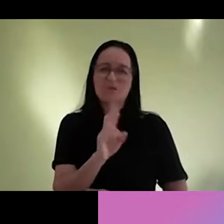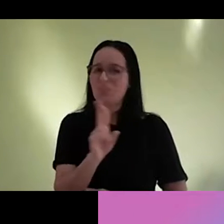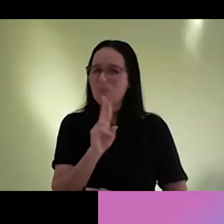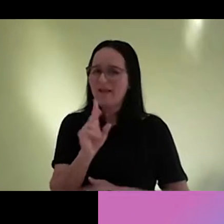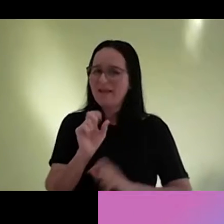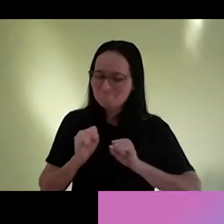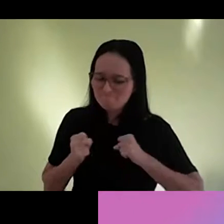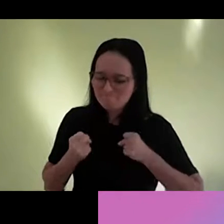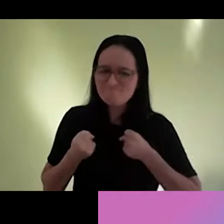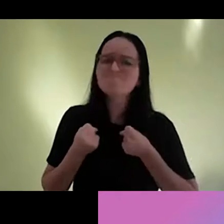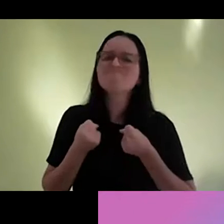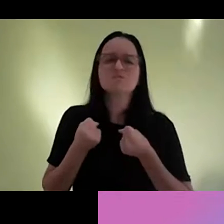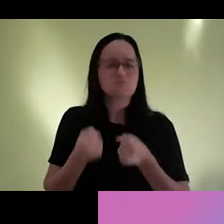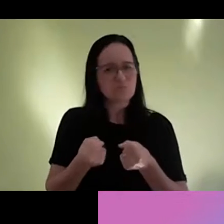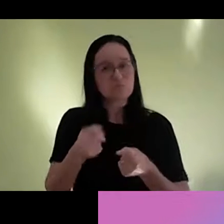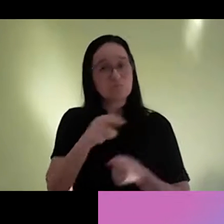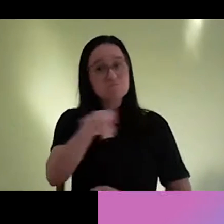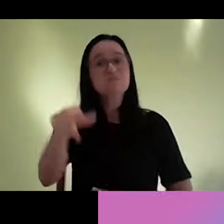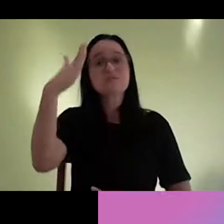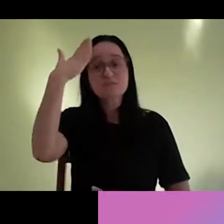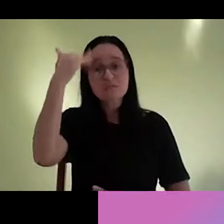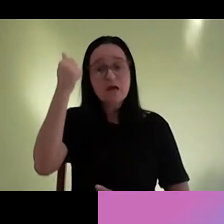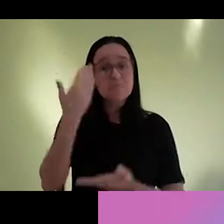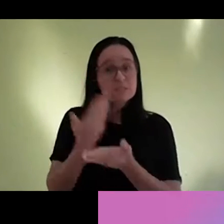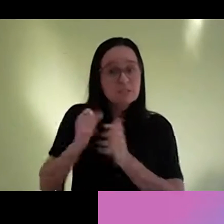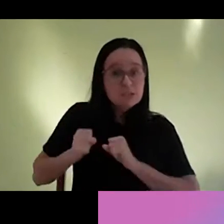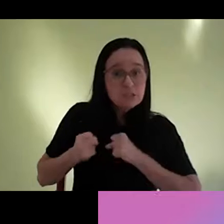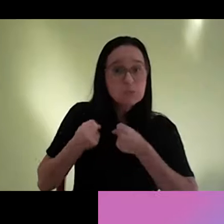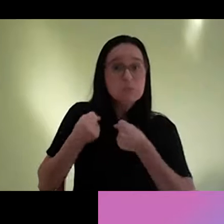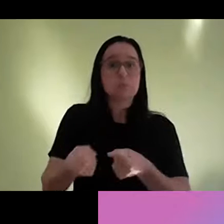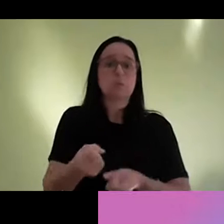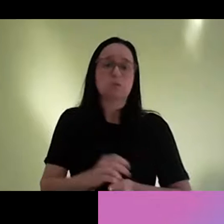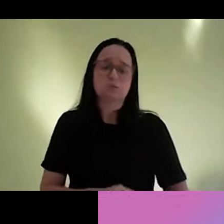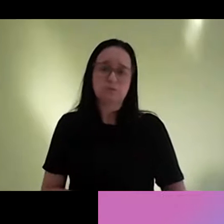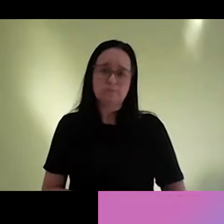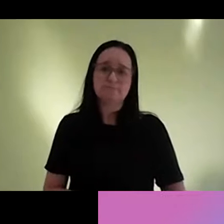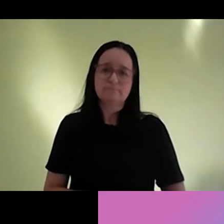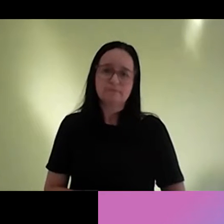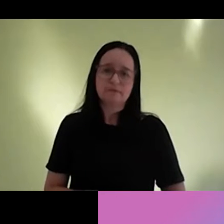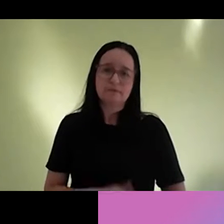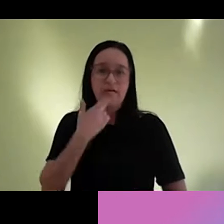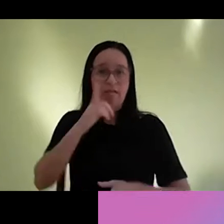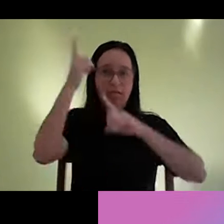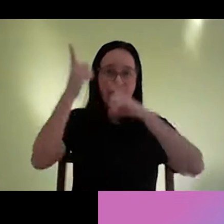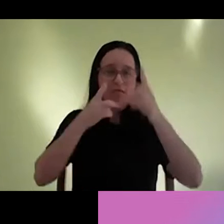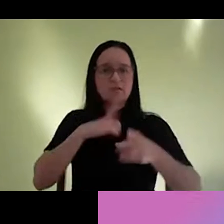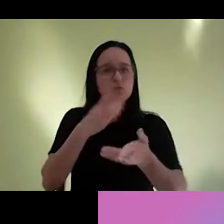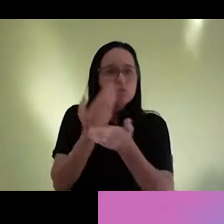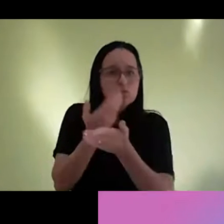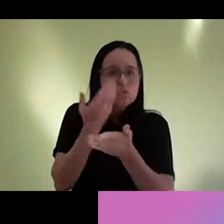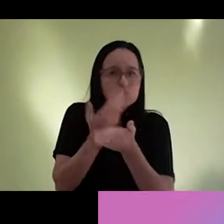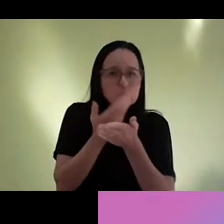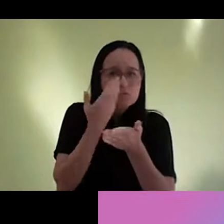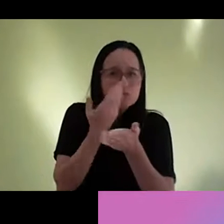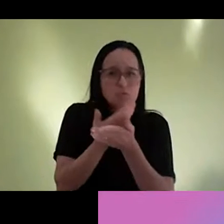e vocês sabem disso é com muito esforço não vou ficar contando coisas que não existem a gente tem que estudar a gente tem que olhar o